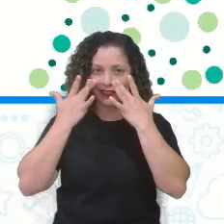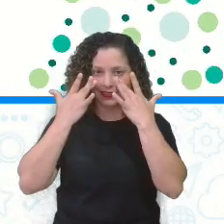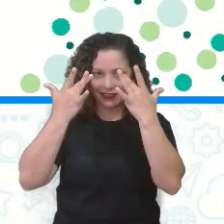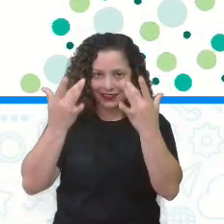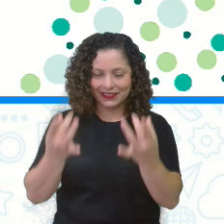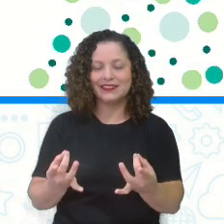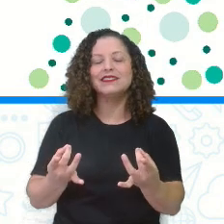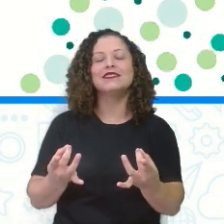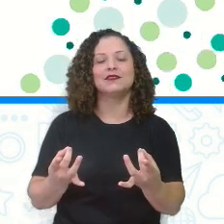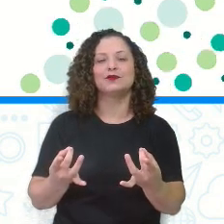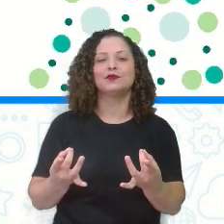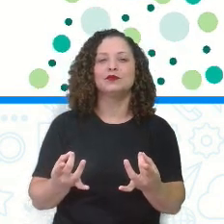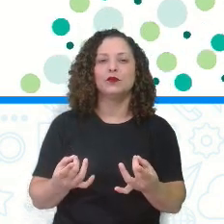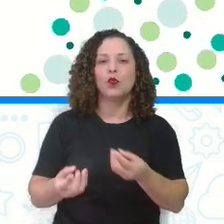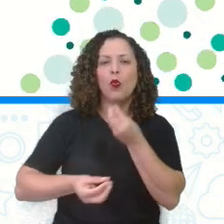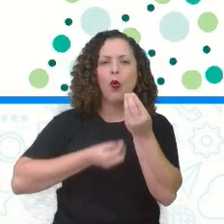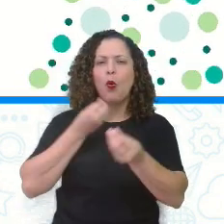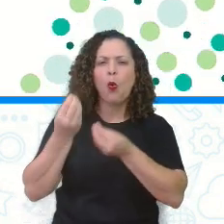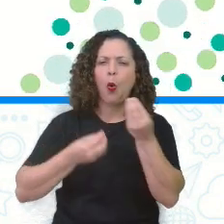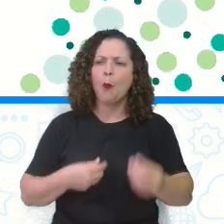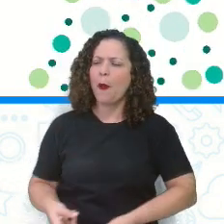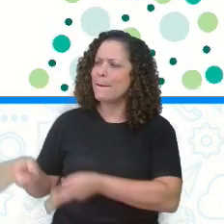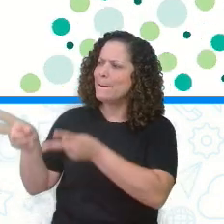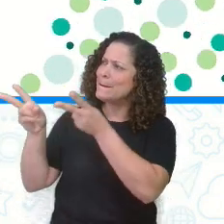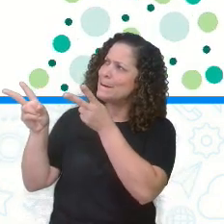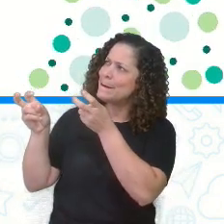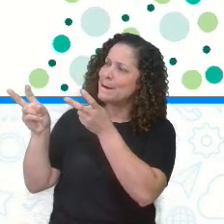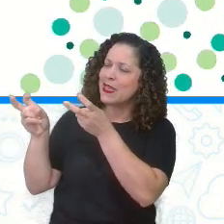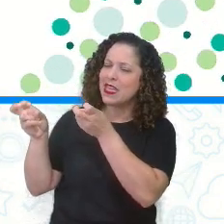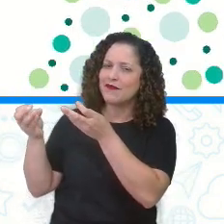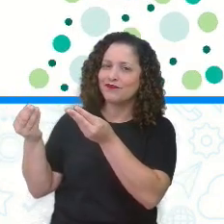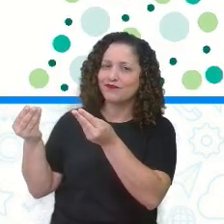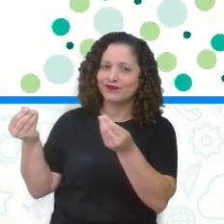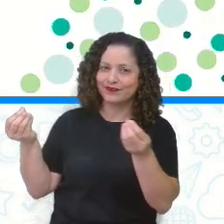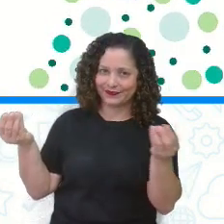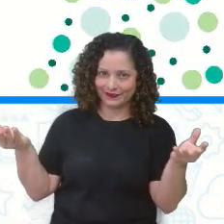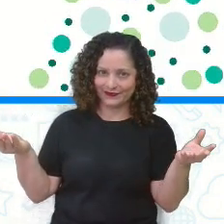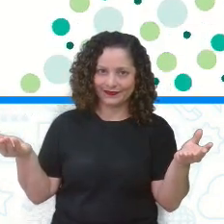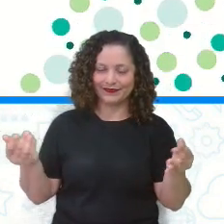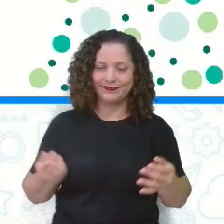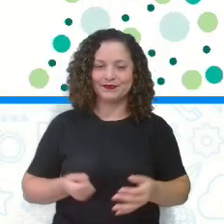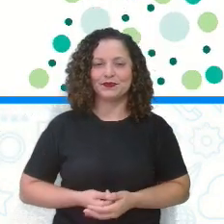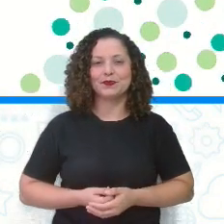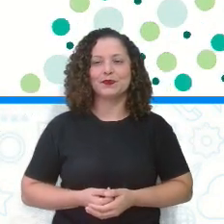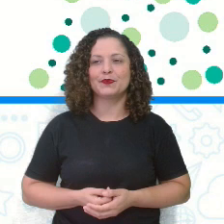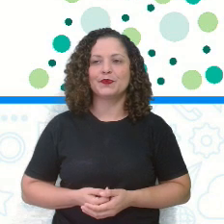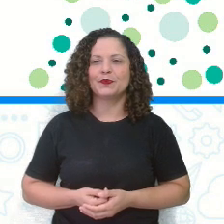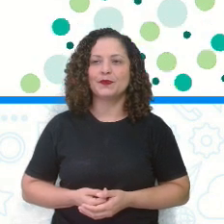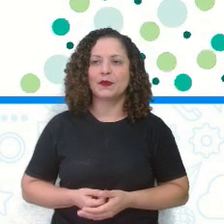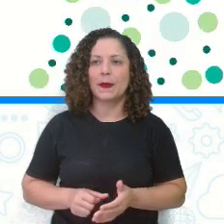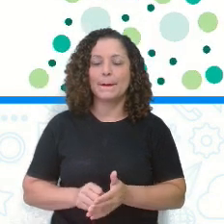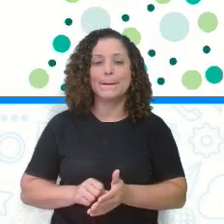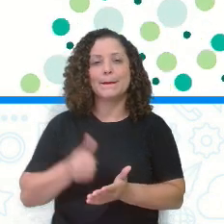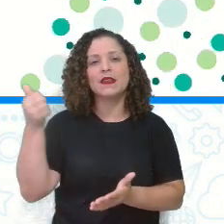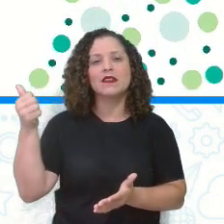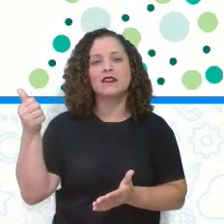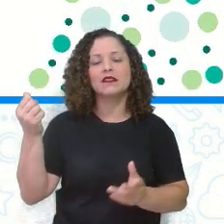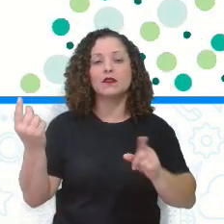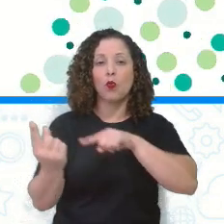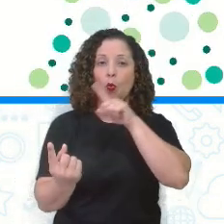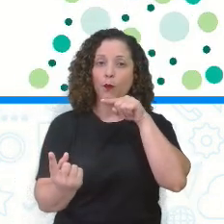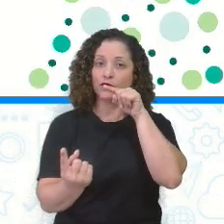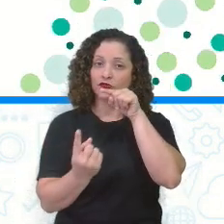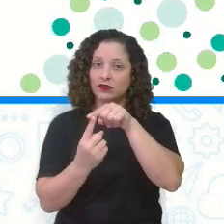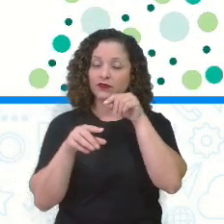hora da gente identificar ele entre outros gêneros, tá? Primeira coisa, ele tem o objetivo